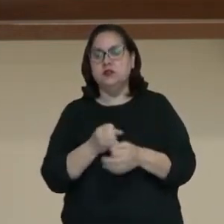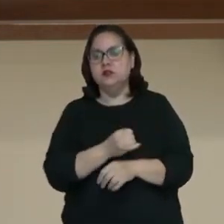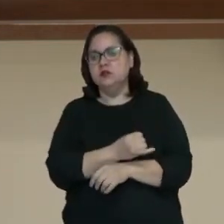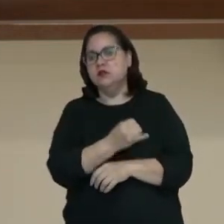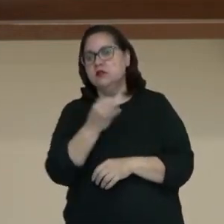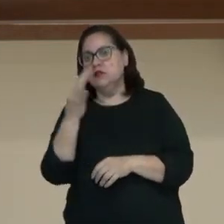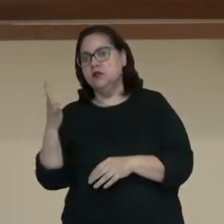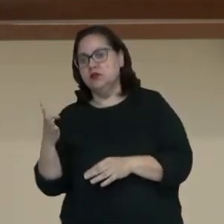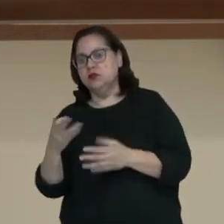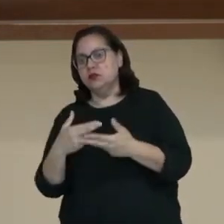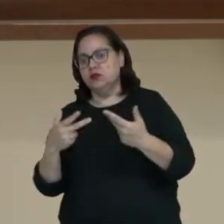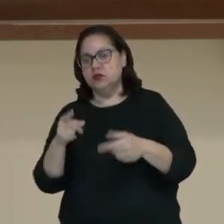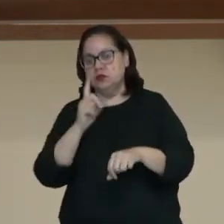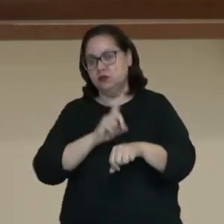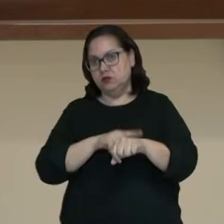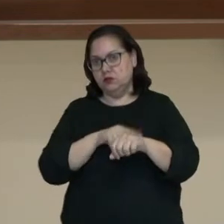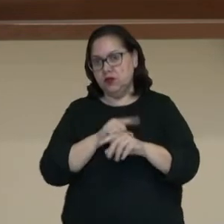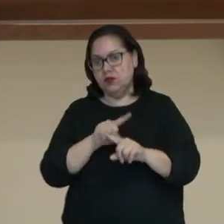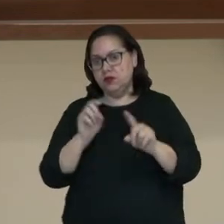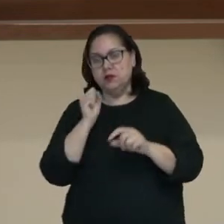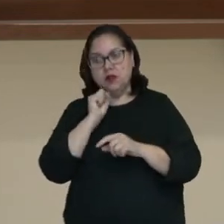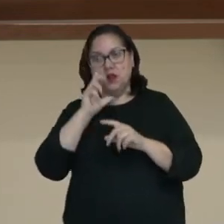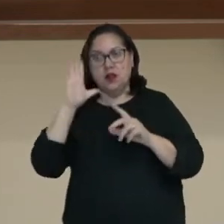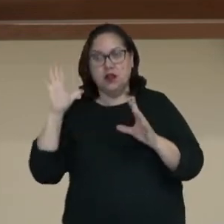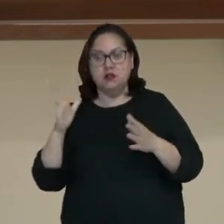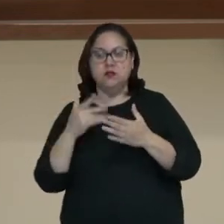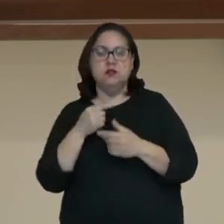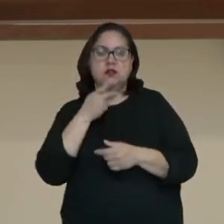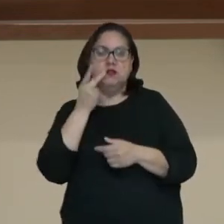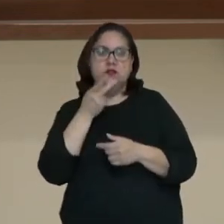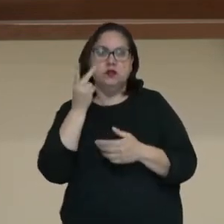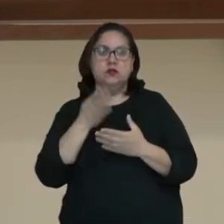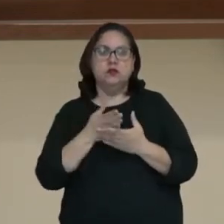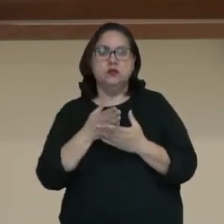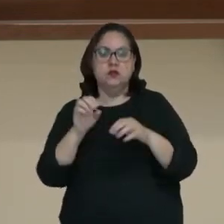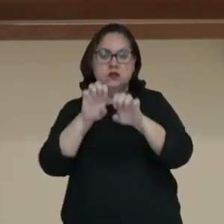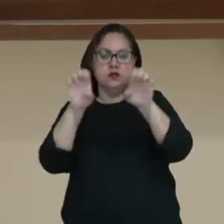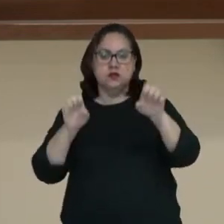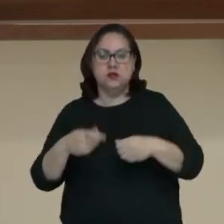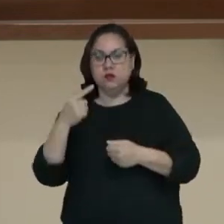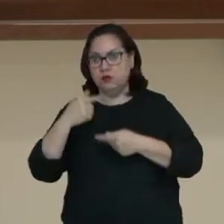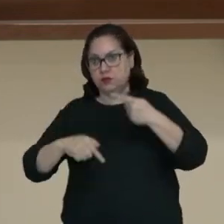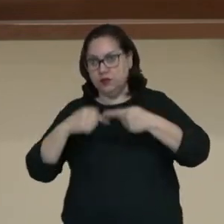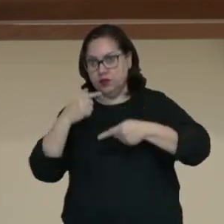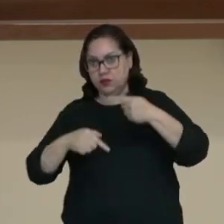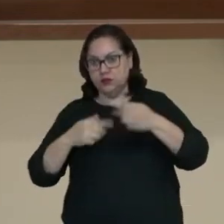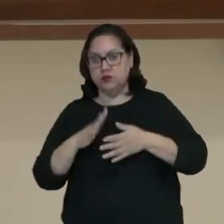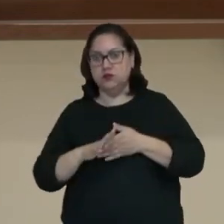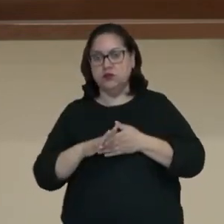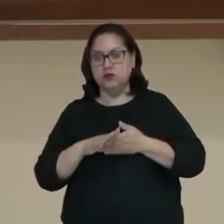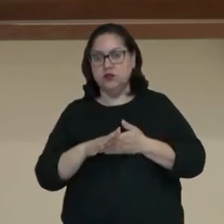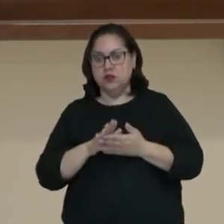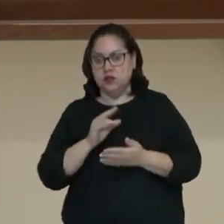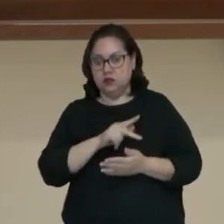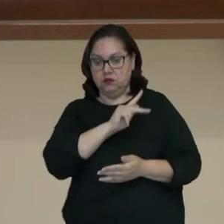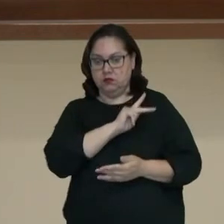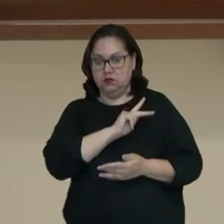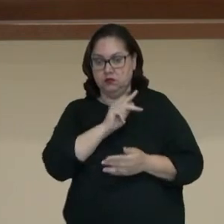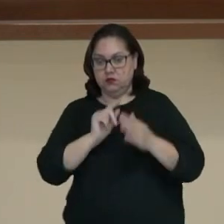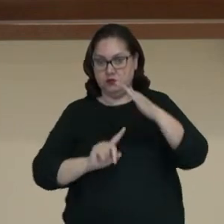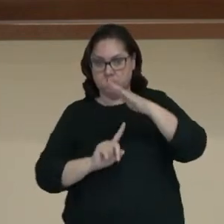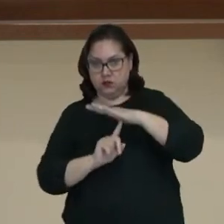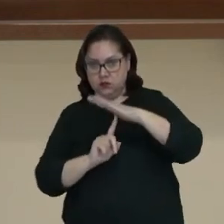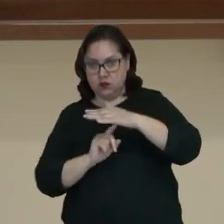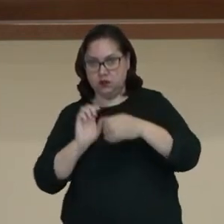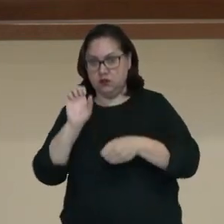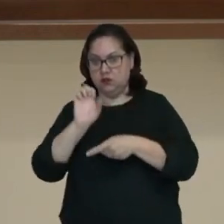coisas, diversos momentos. Mas, claro, né, aqui a gente está falando sobre o sistema político que rege o nosso Estado. E daí a gente